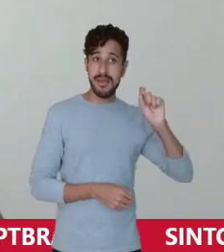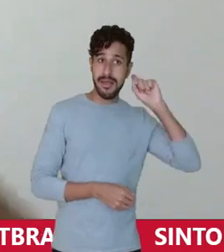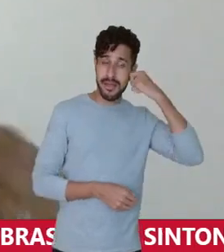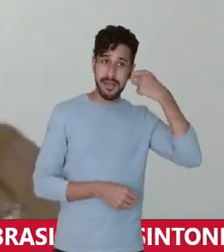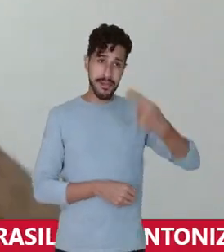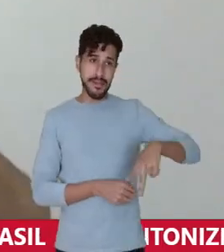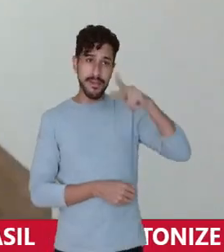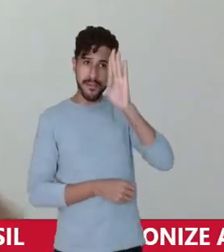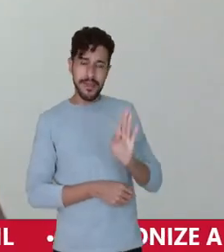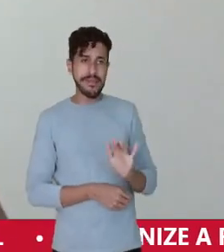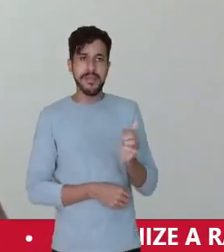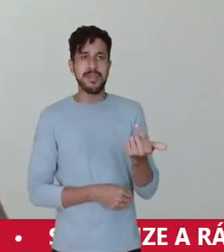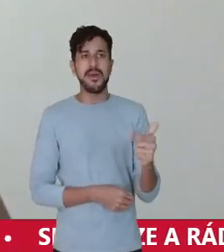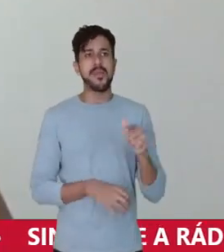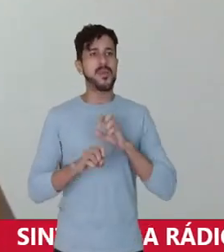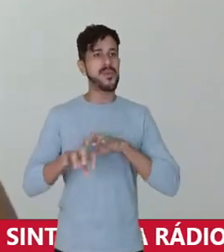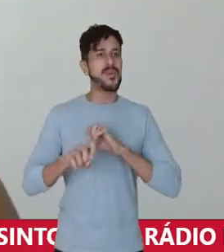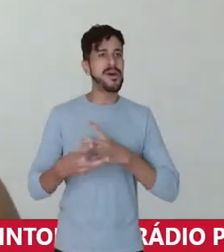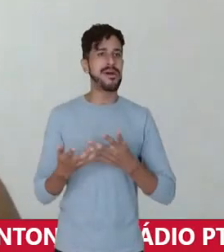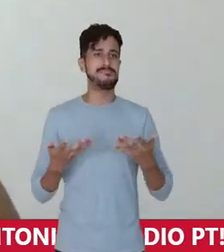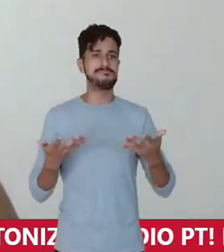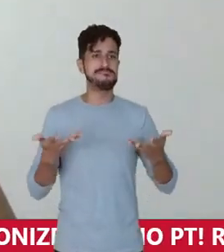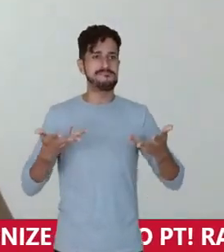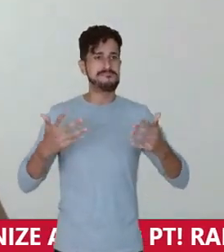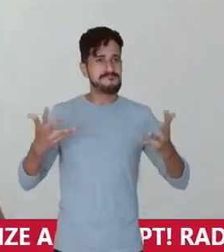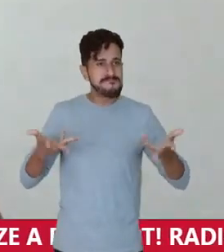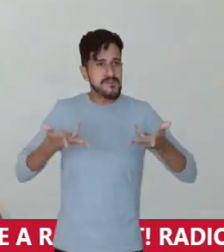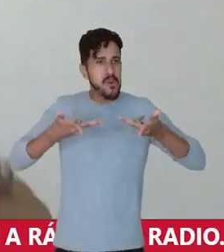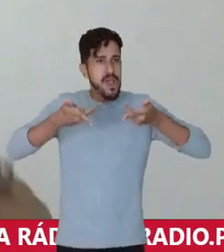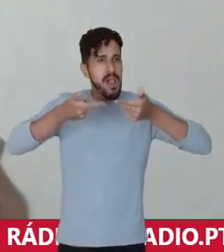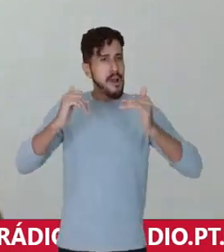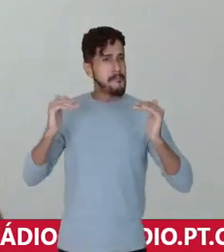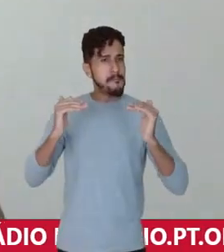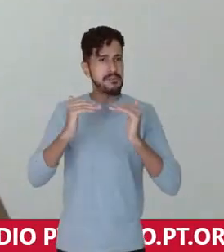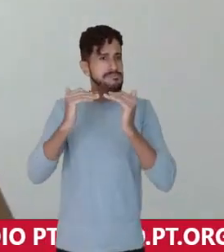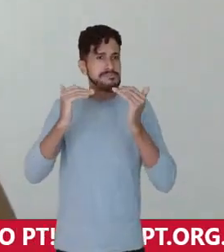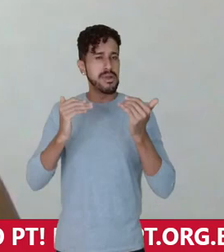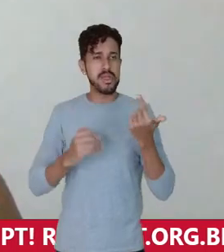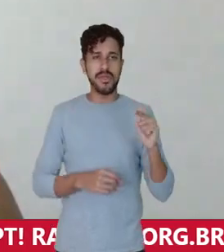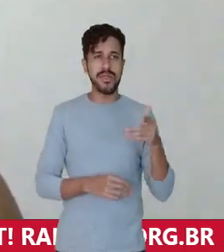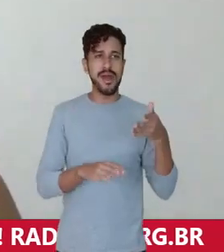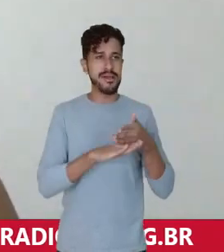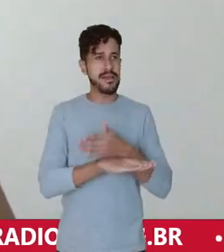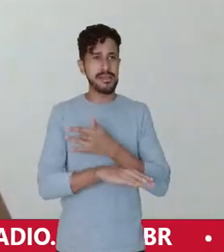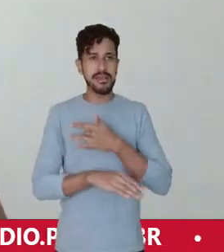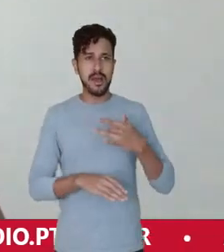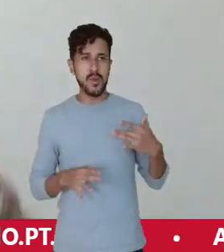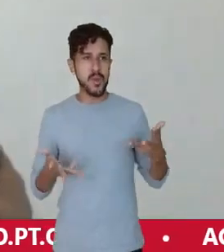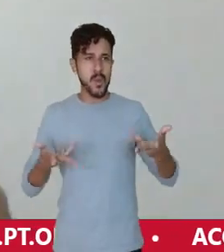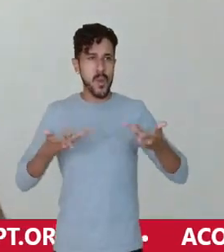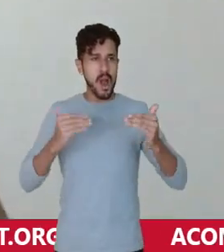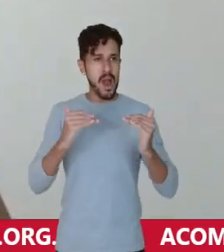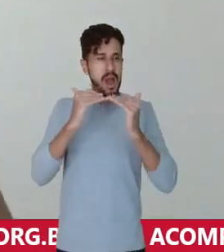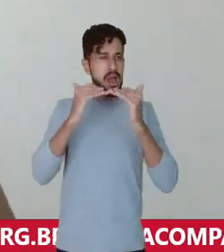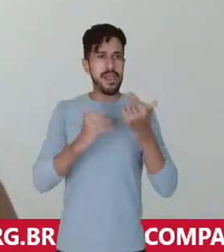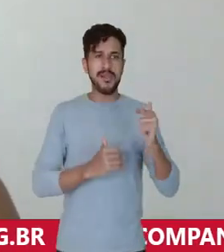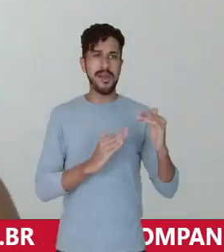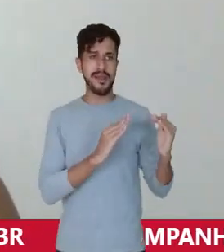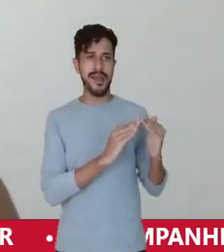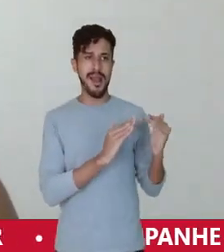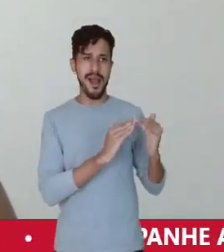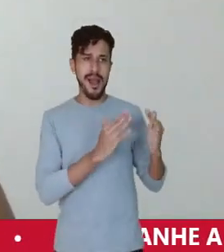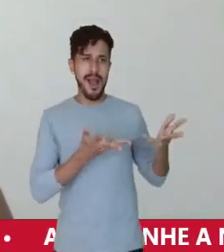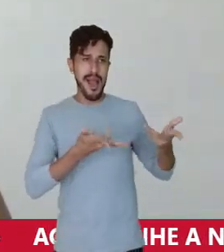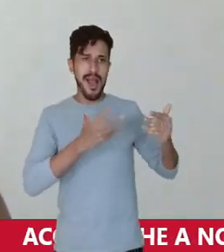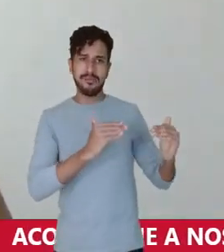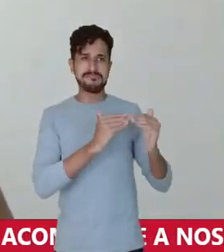país não têm educação plena e de qualidade, não têm saúde plena e de qualidade, não têm moradia plena e